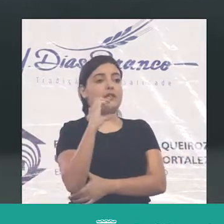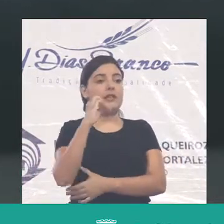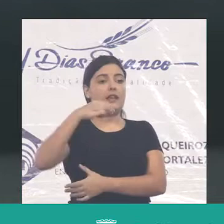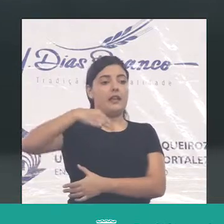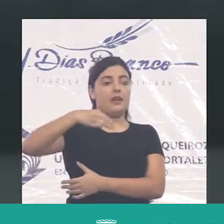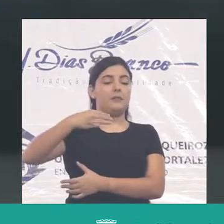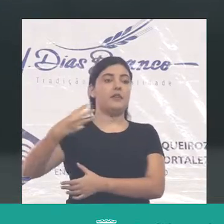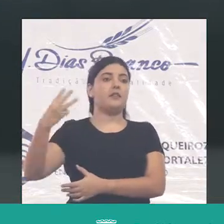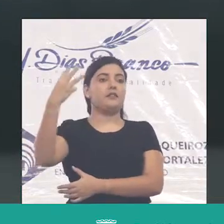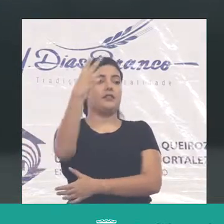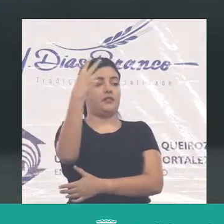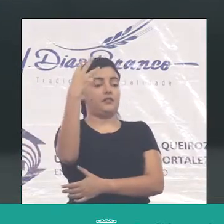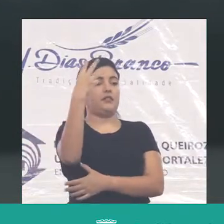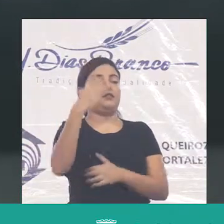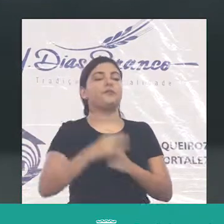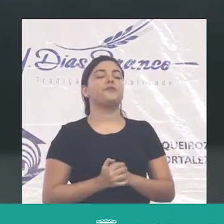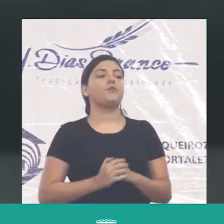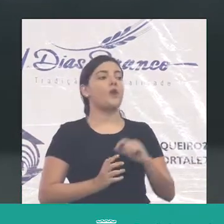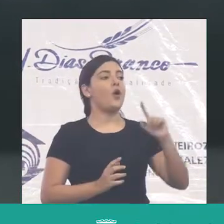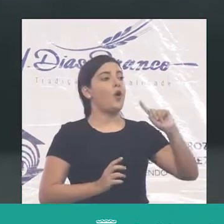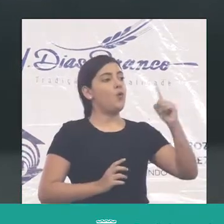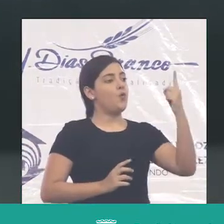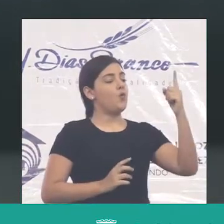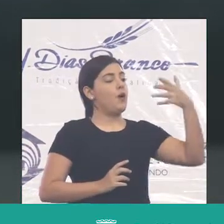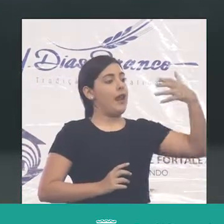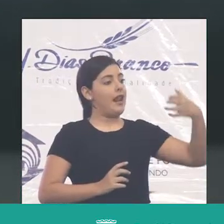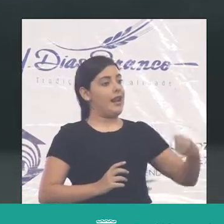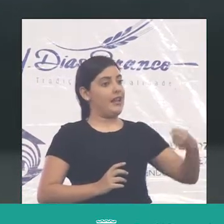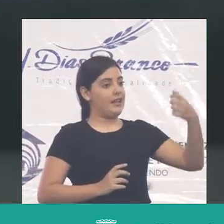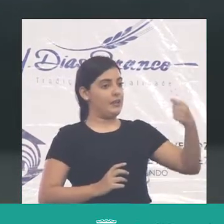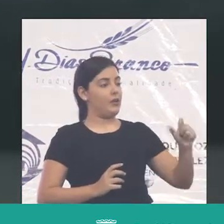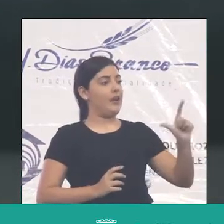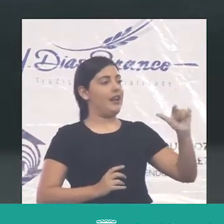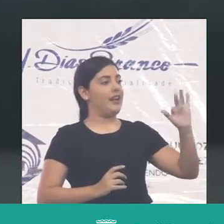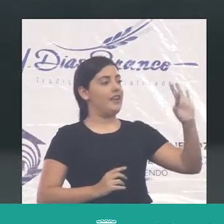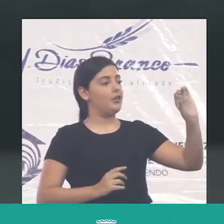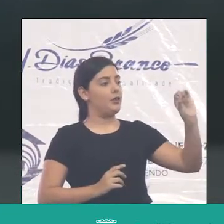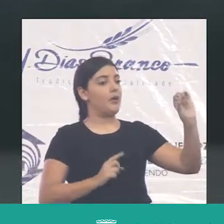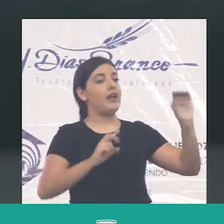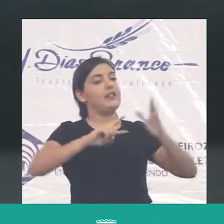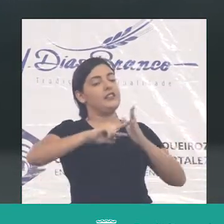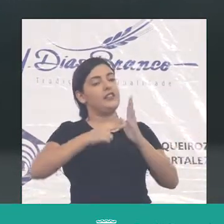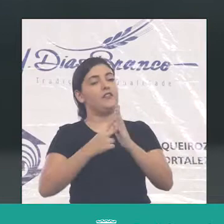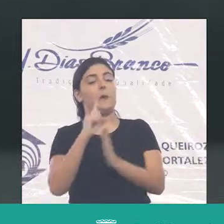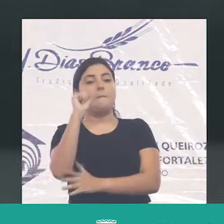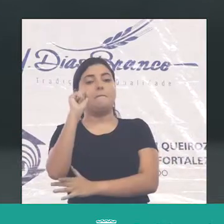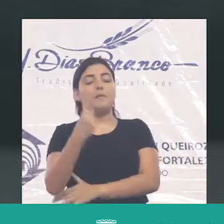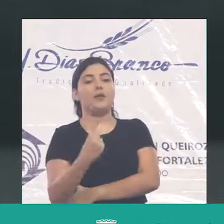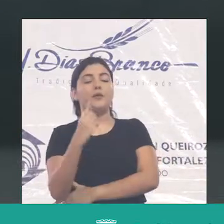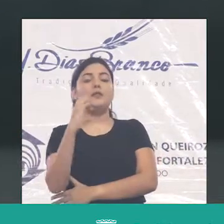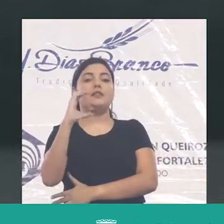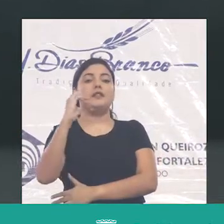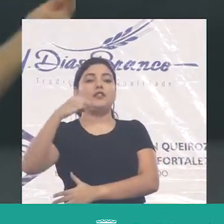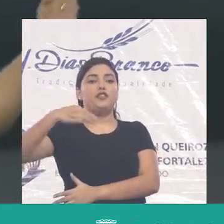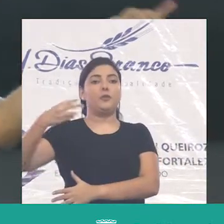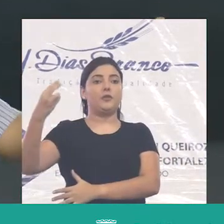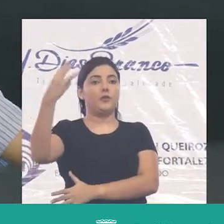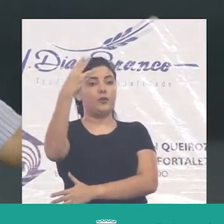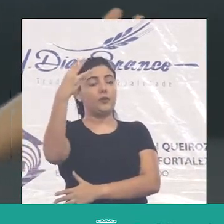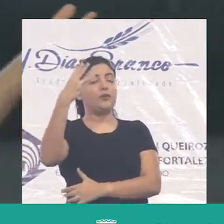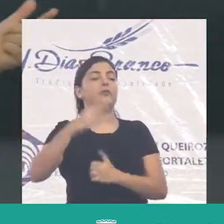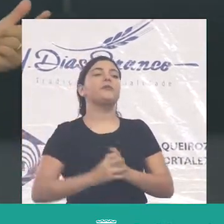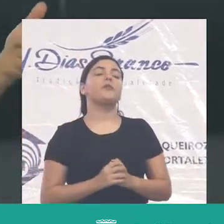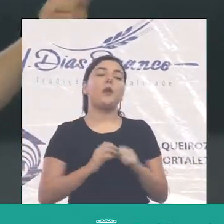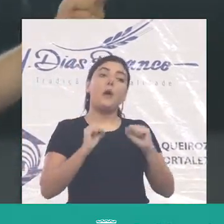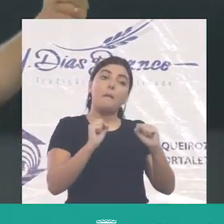centímetros cúbicos. 1 litro de leite é 1000 centímetros cúbicos. 1000 centímetros ao cubo. Só que 1 litro de